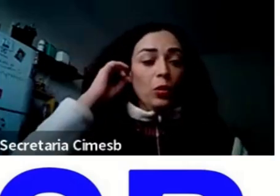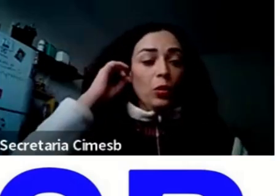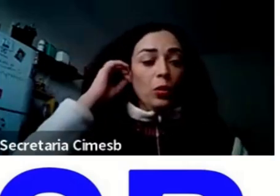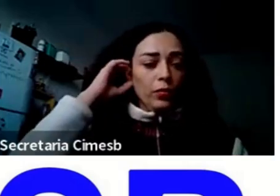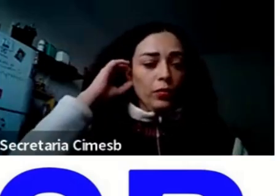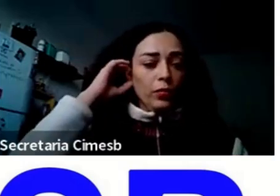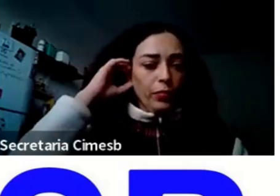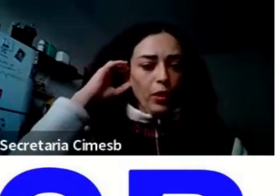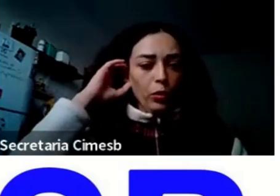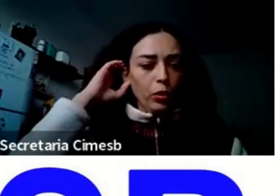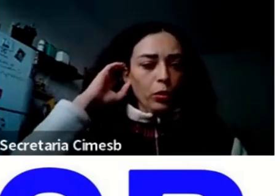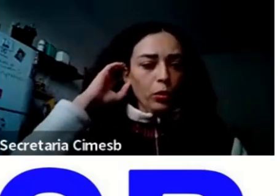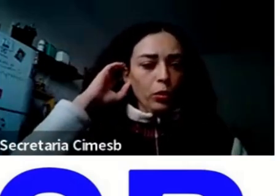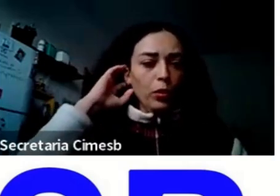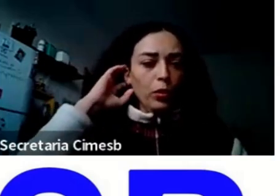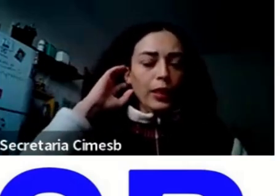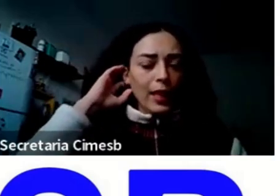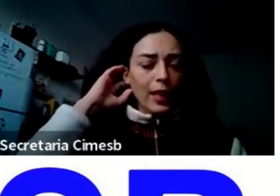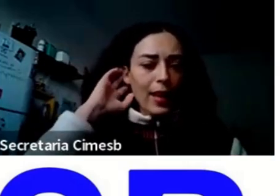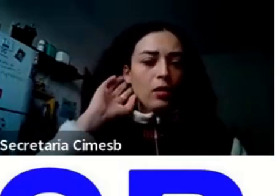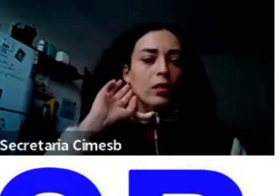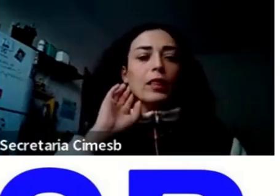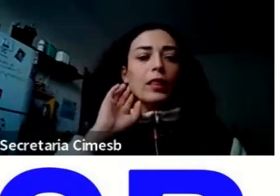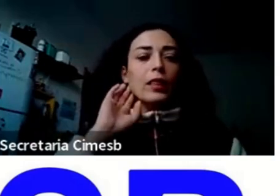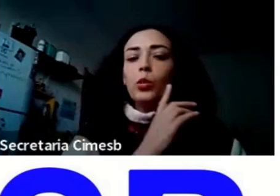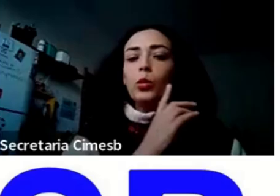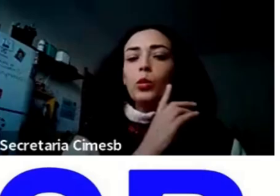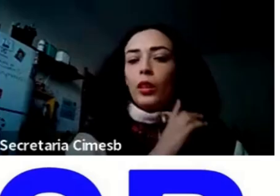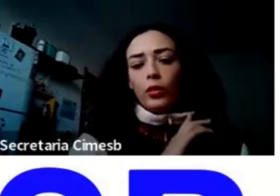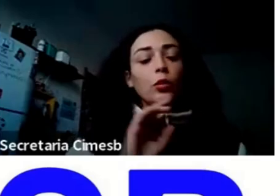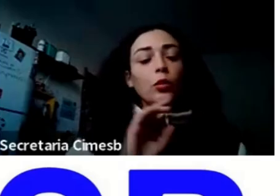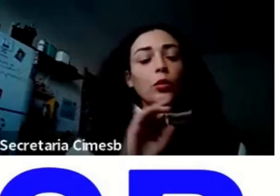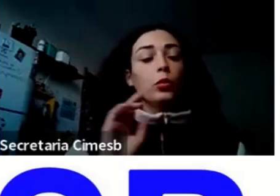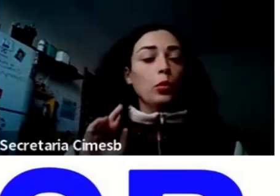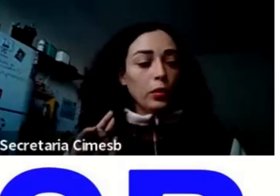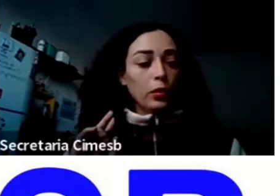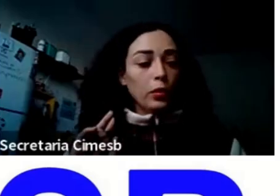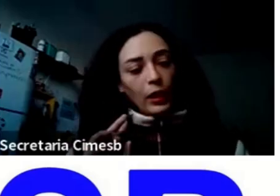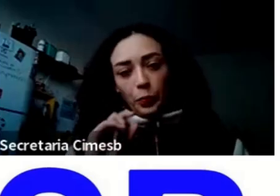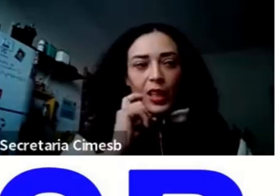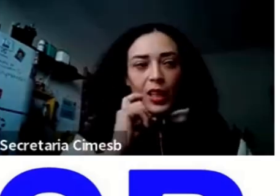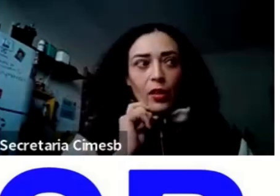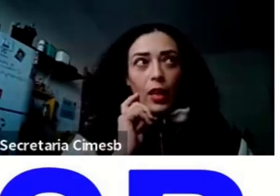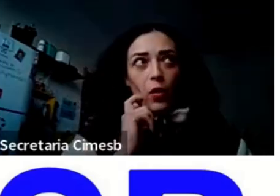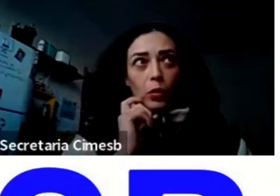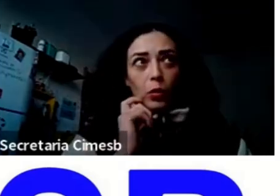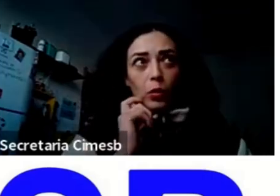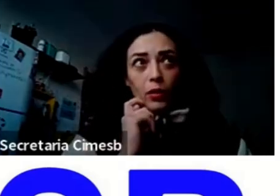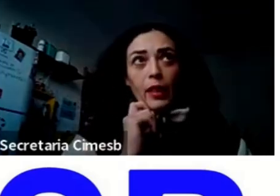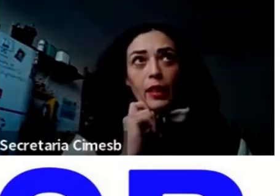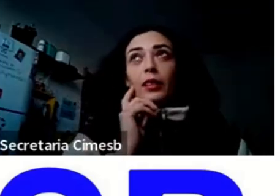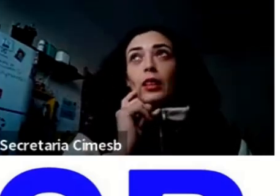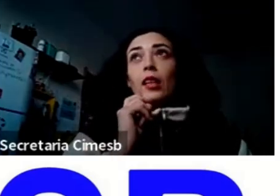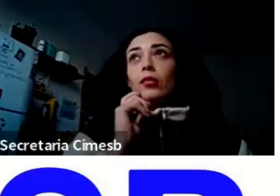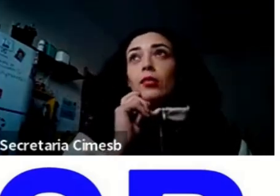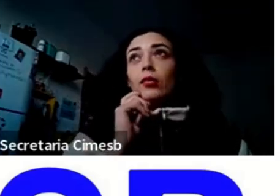Tem o surdo unilateral, que ele escuta de um lado, do outro não. Eu tenho uma